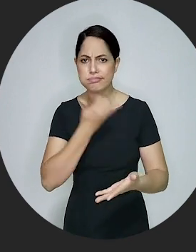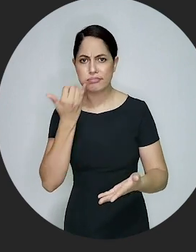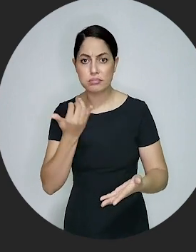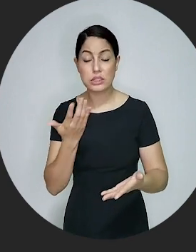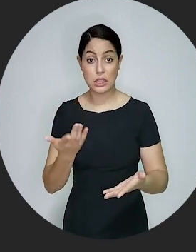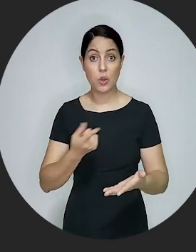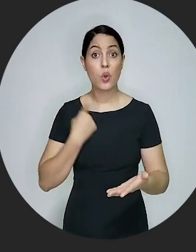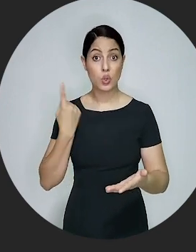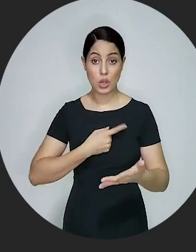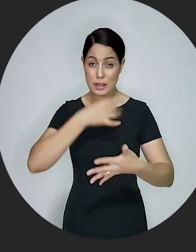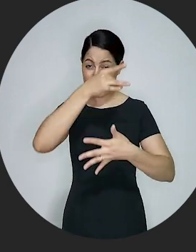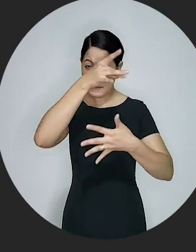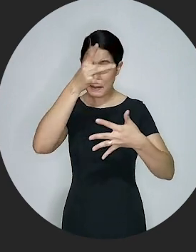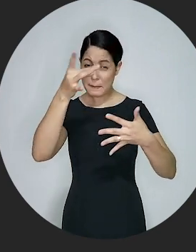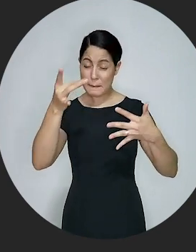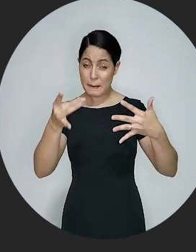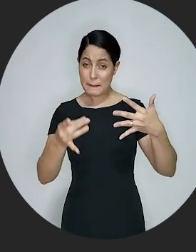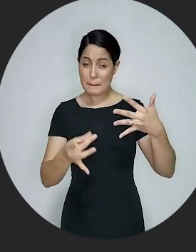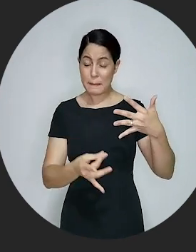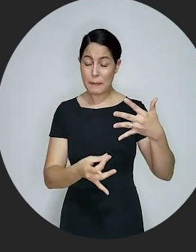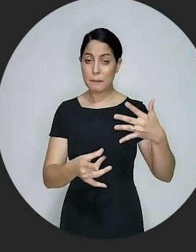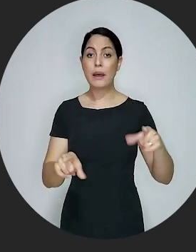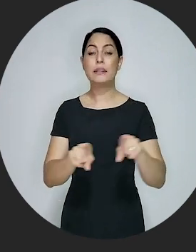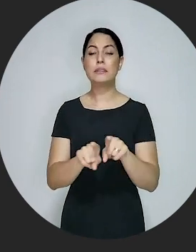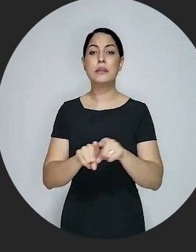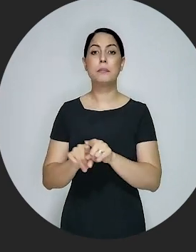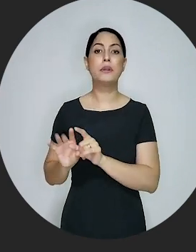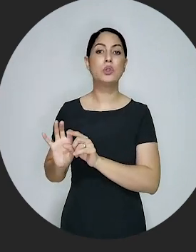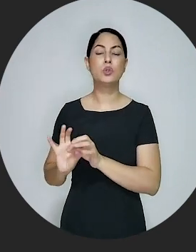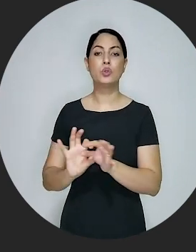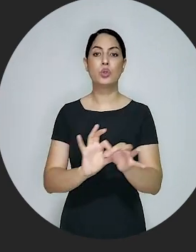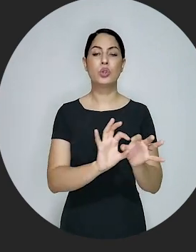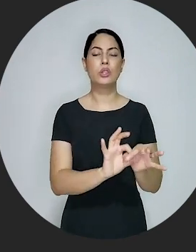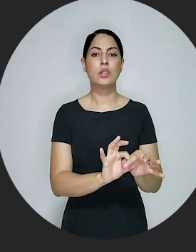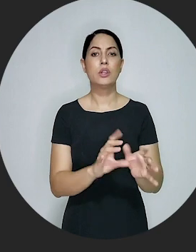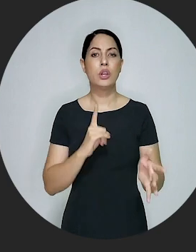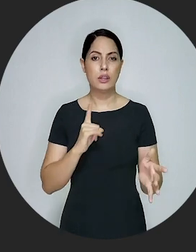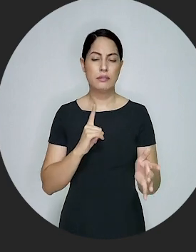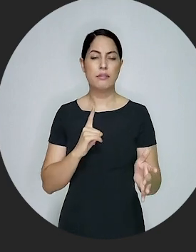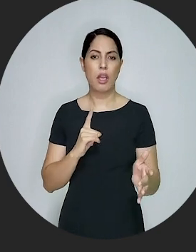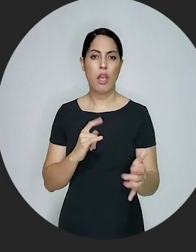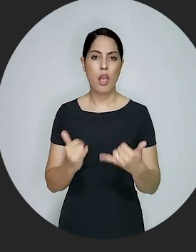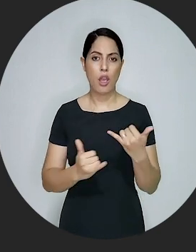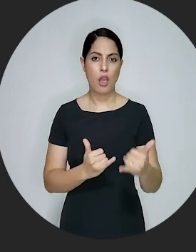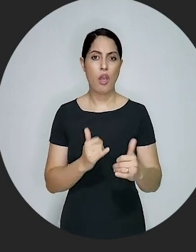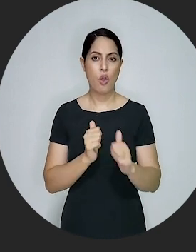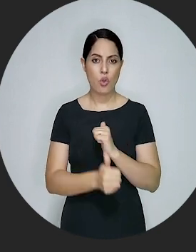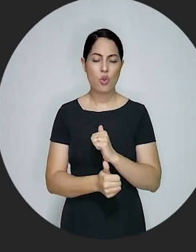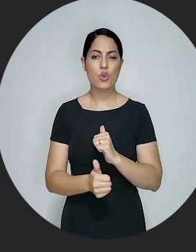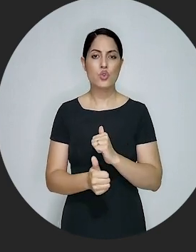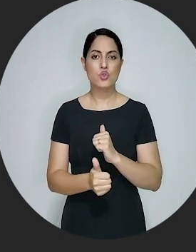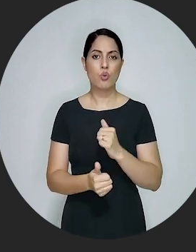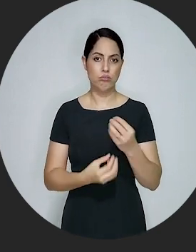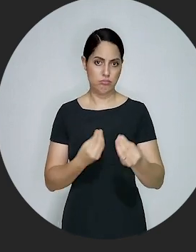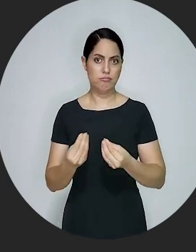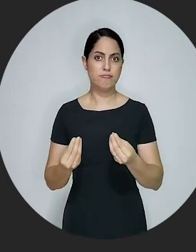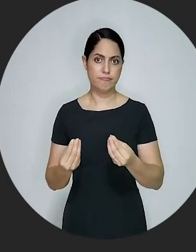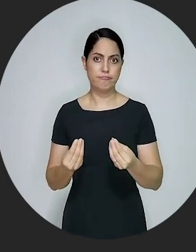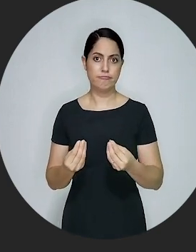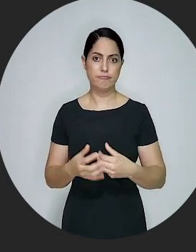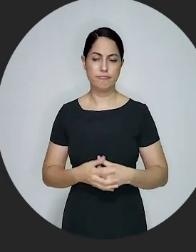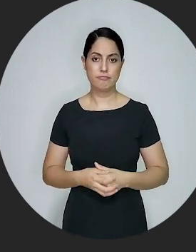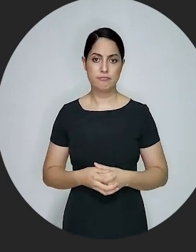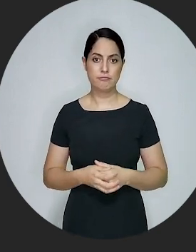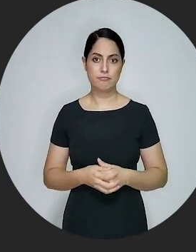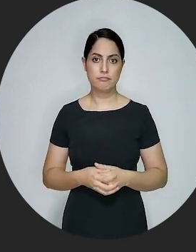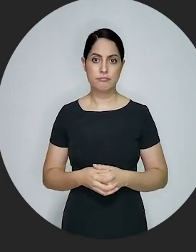mercado possíveis, e vou acabar com aquilo que pesa na decisão sobre a entrada numa jurisdição de jogo por parte